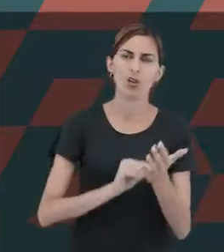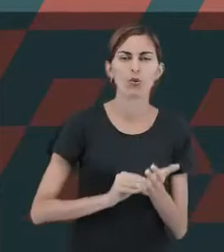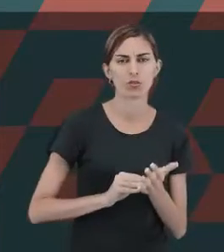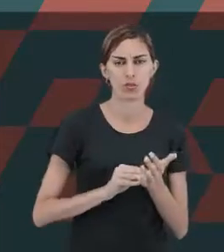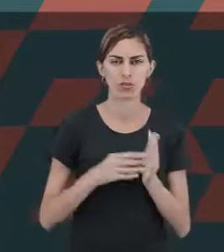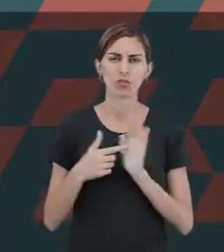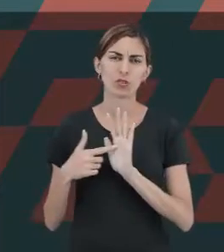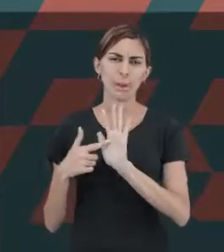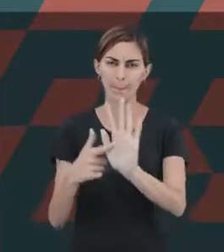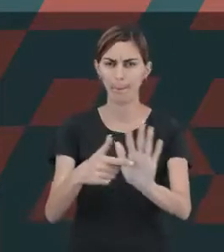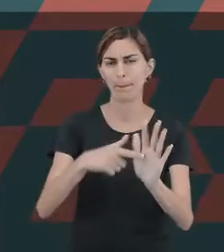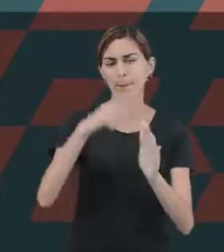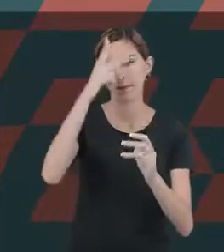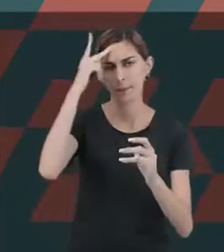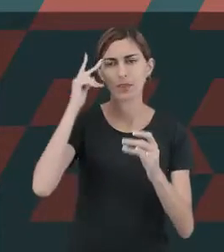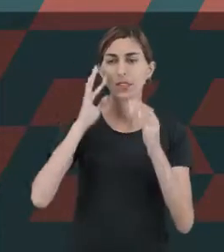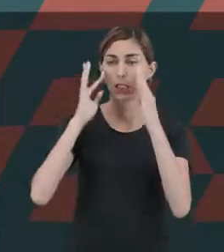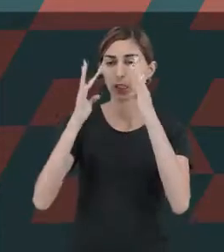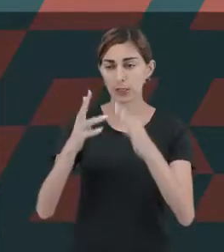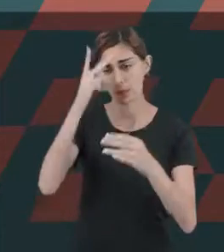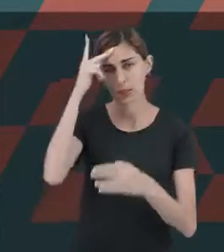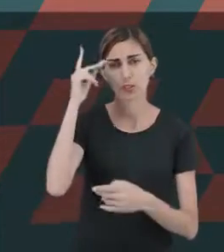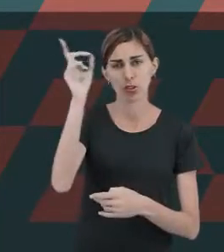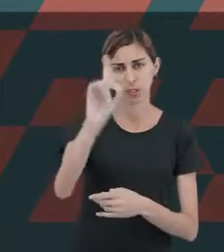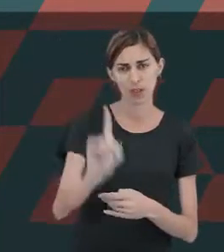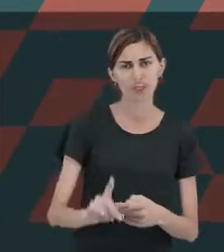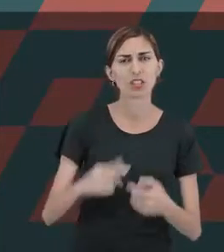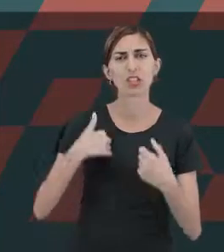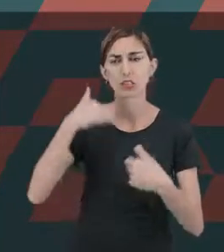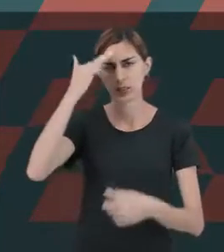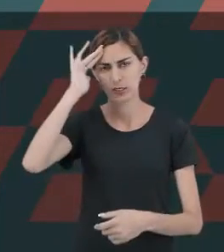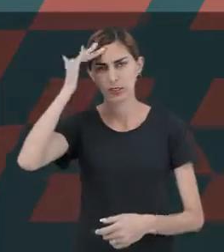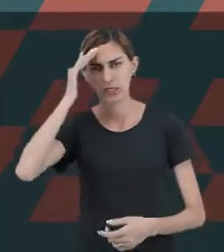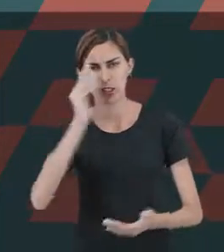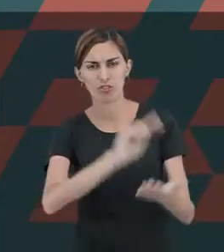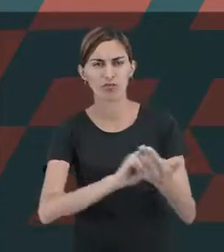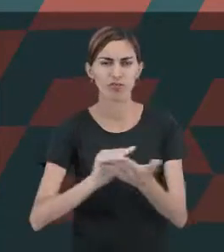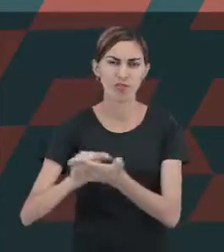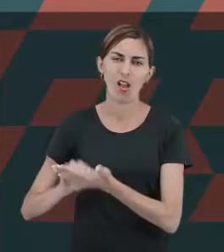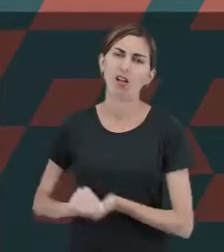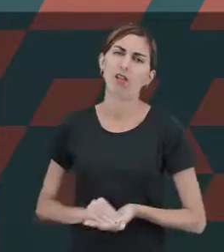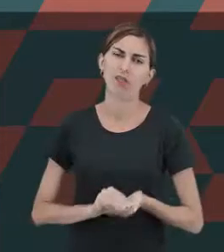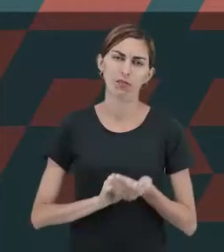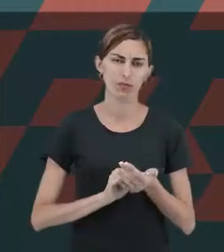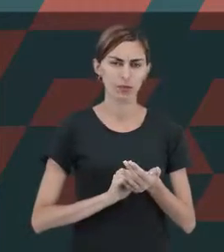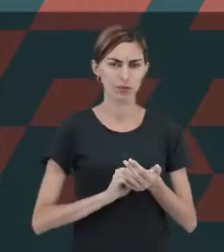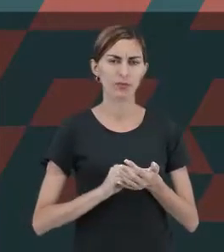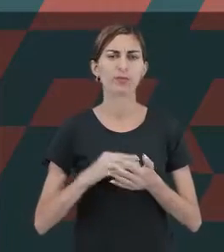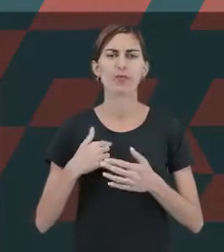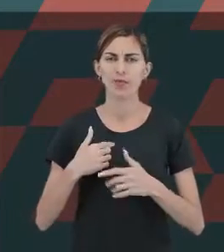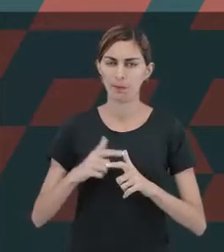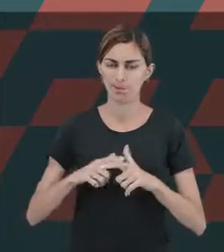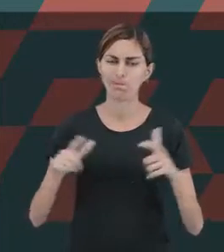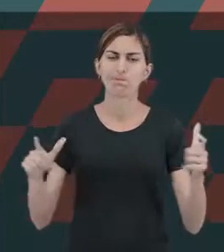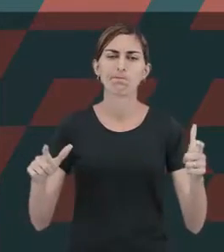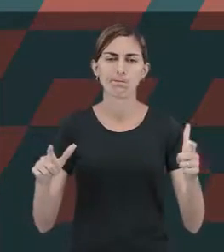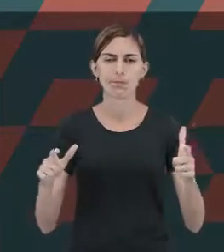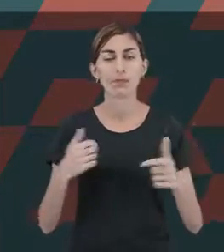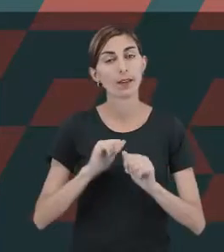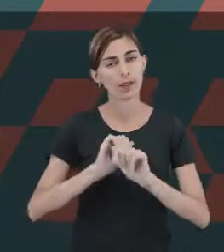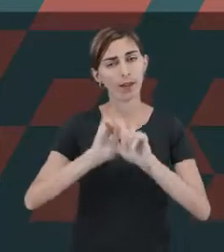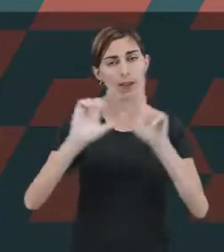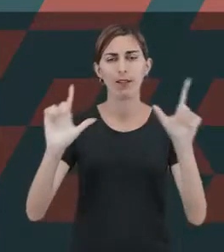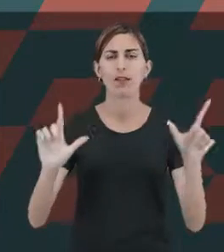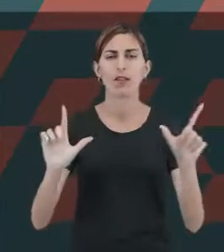discussão para a pessoa com deficiência, a gente entende que essas fragilidades passam a ser um desafio ainda maior.